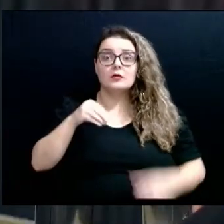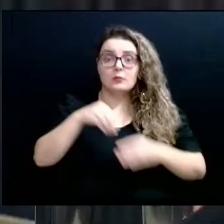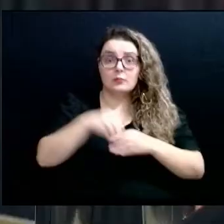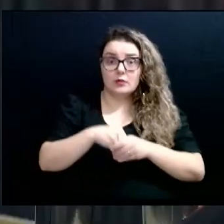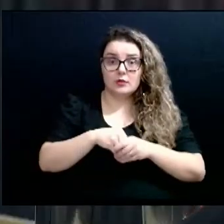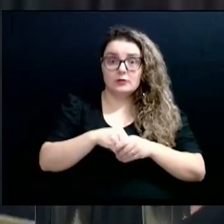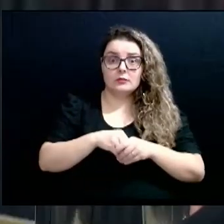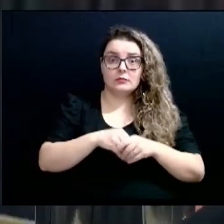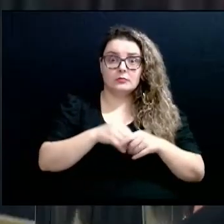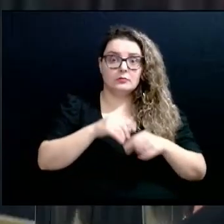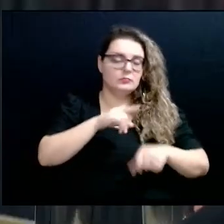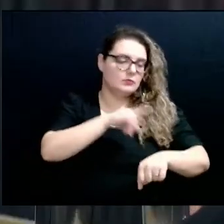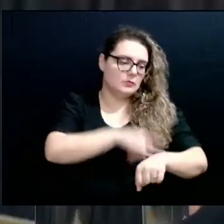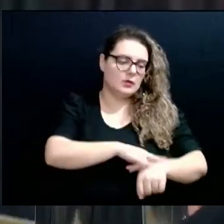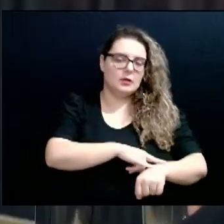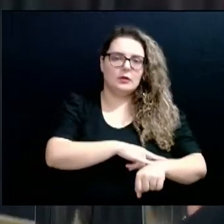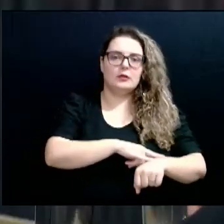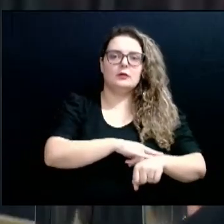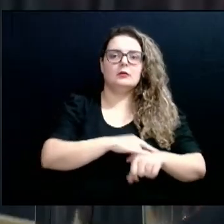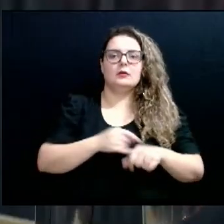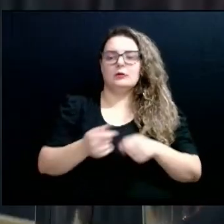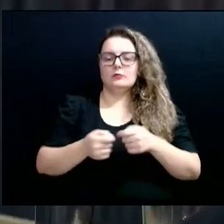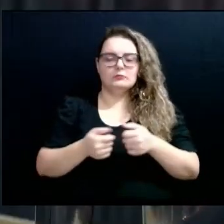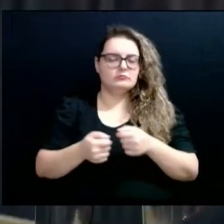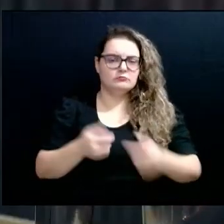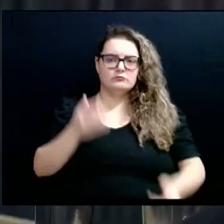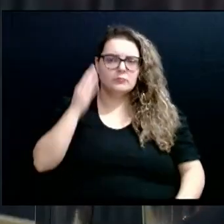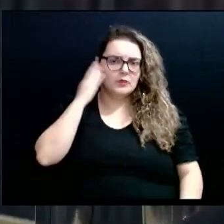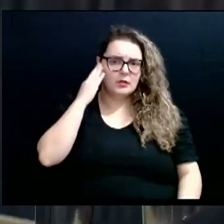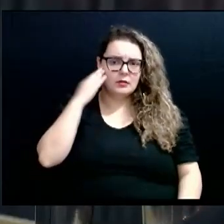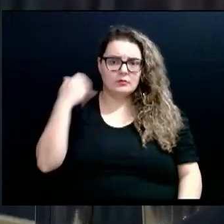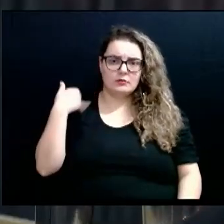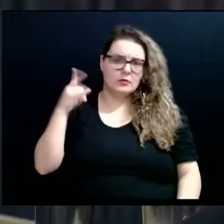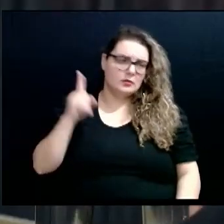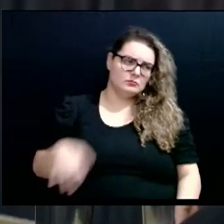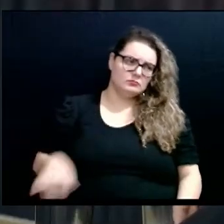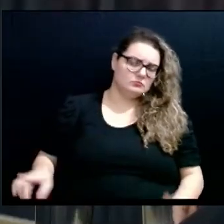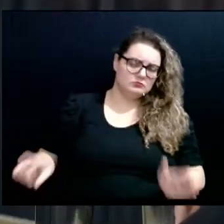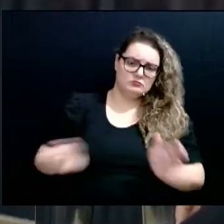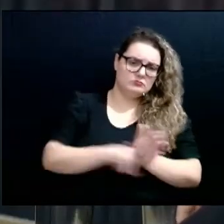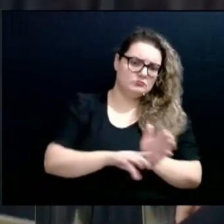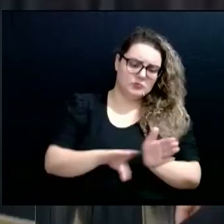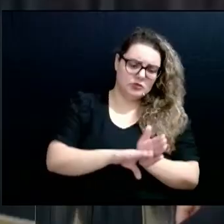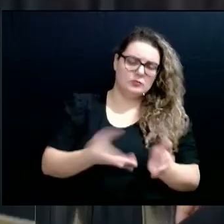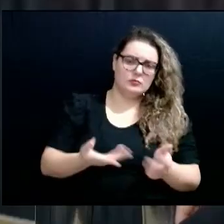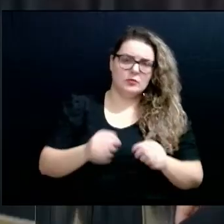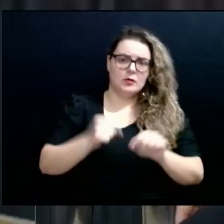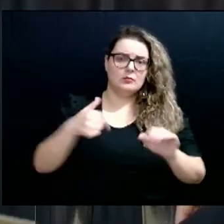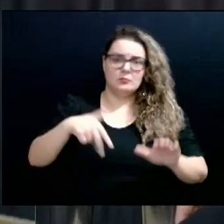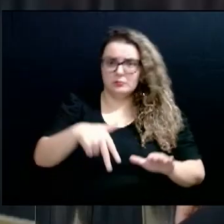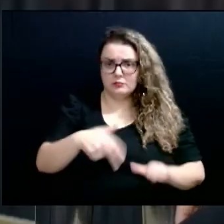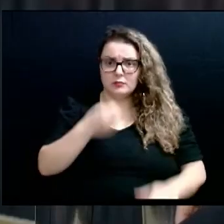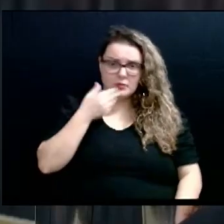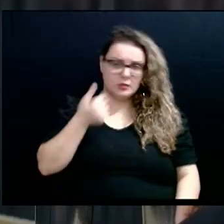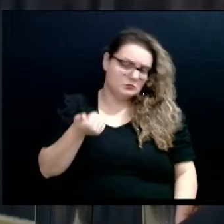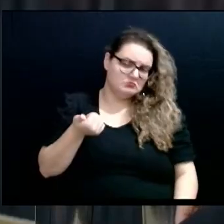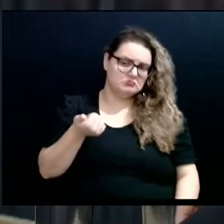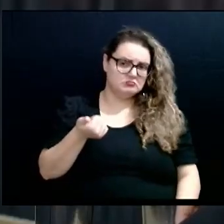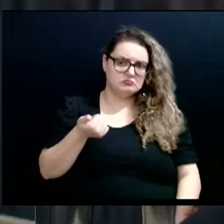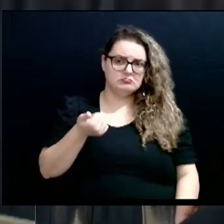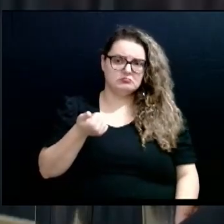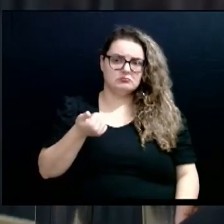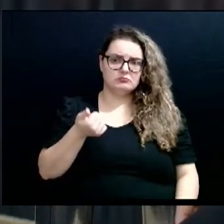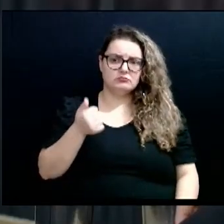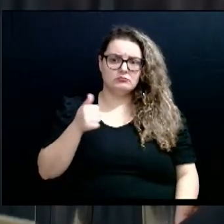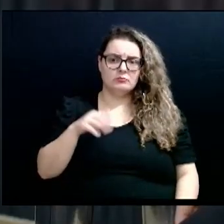estava mexendo no celular e sabia que o adulto ia vir, o adulto abriu a porta e a criança tá bem, aquilo ali foi mais uma